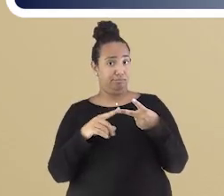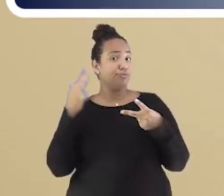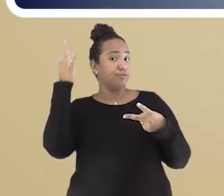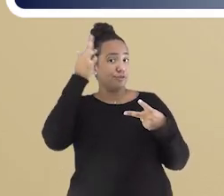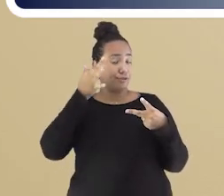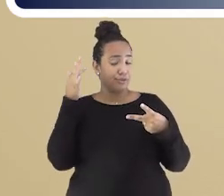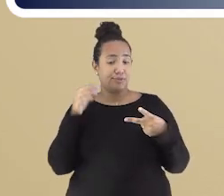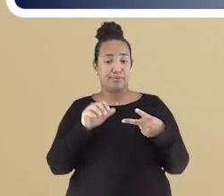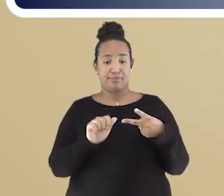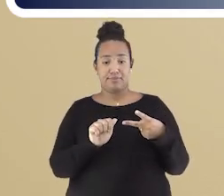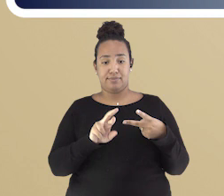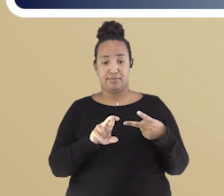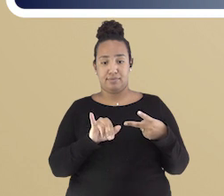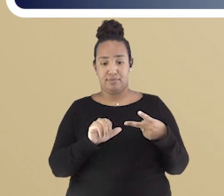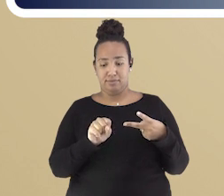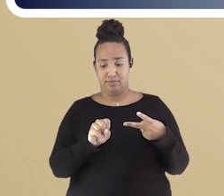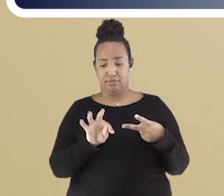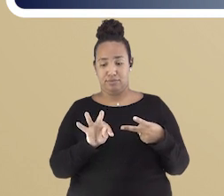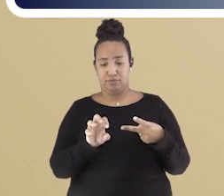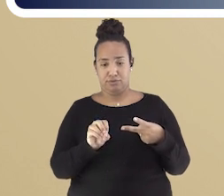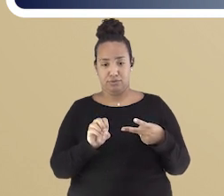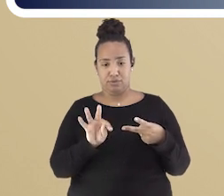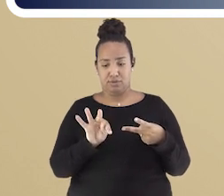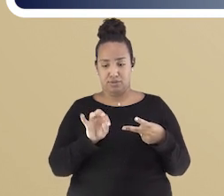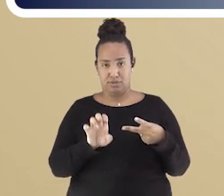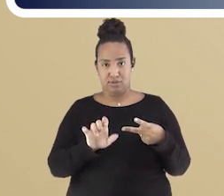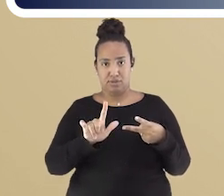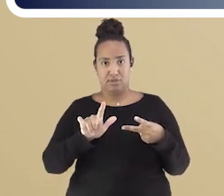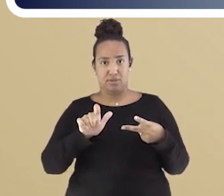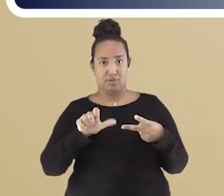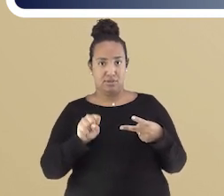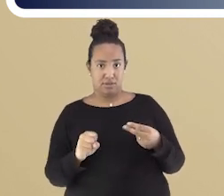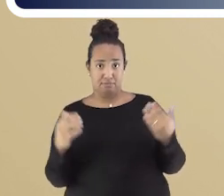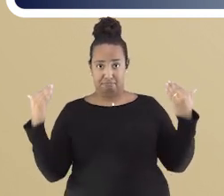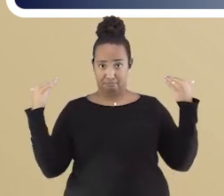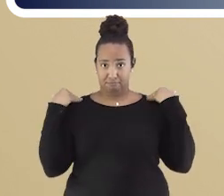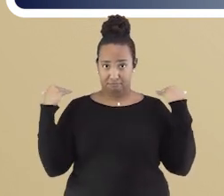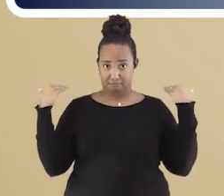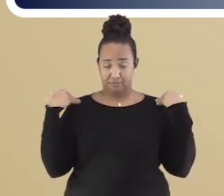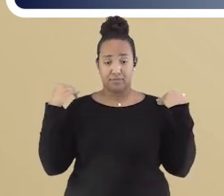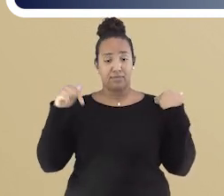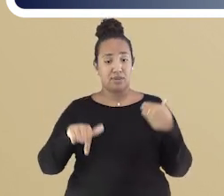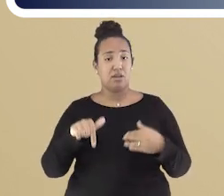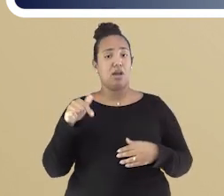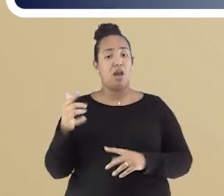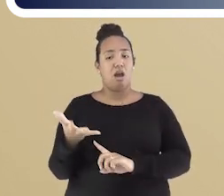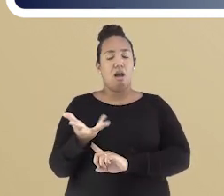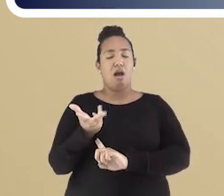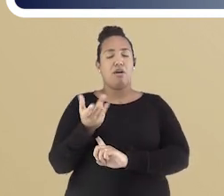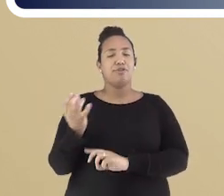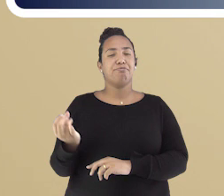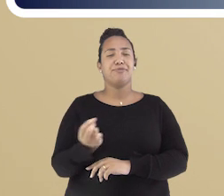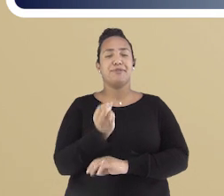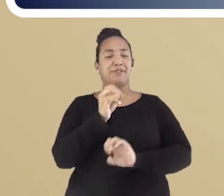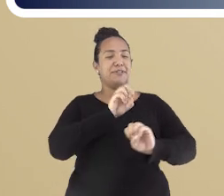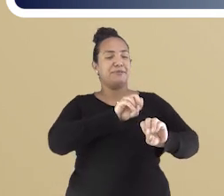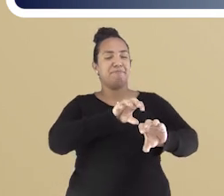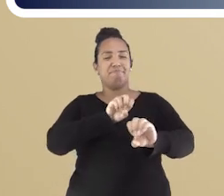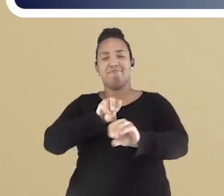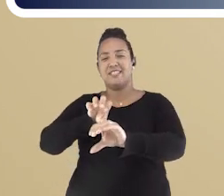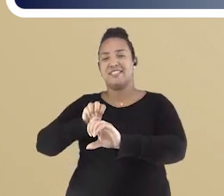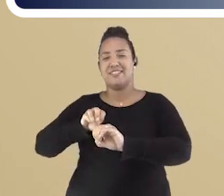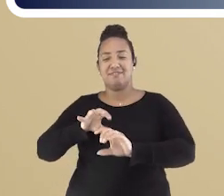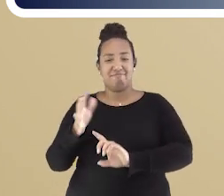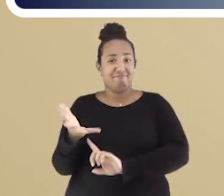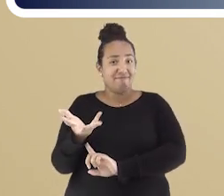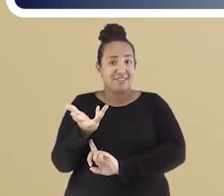grande filósofo chamado Aristóteles dizia que a arte era uma grande ferramenta para educar a população. Para ele, a